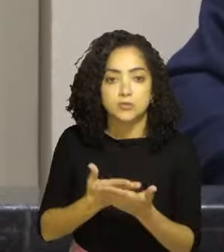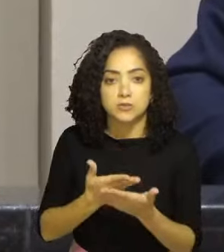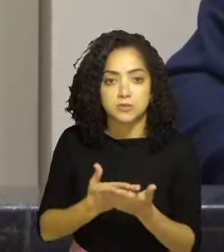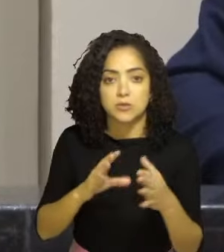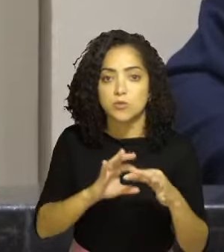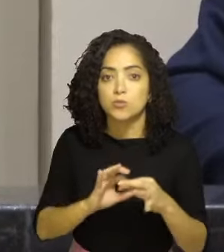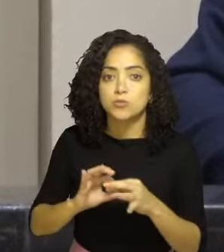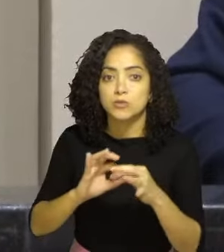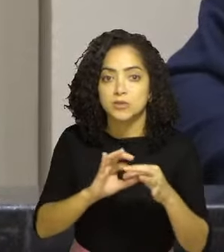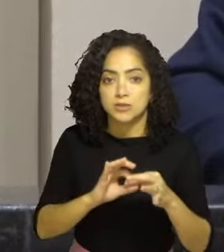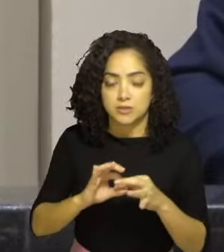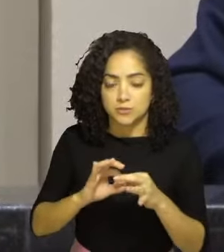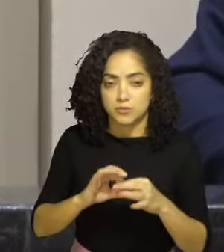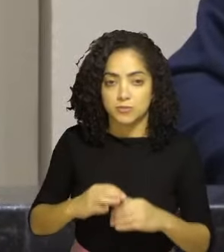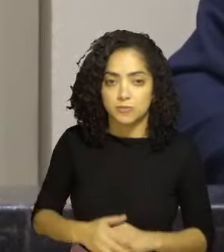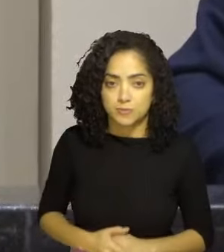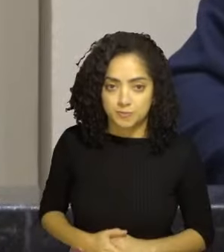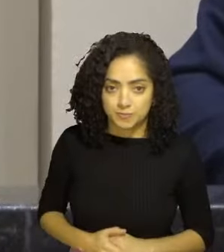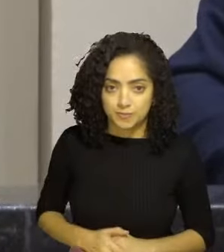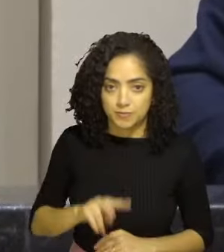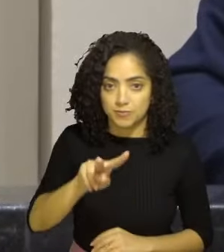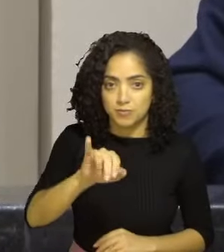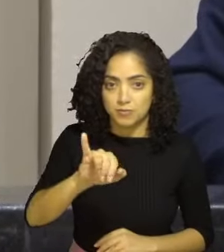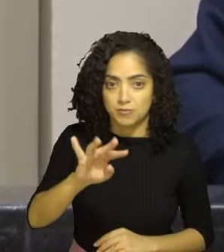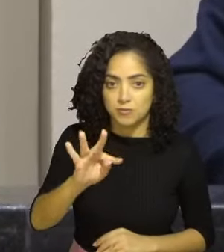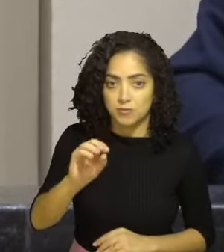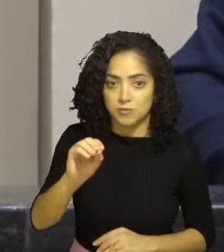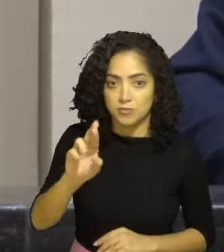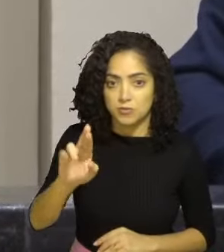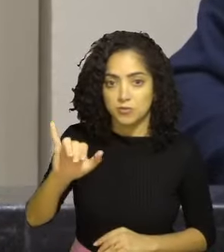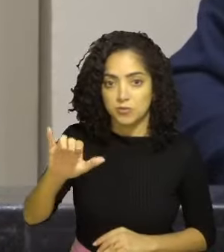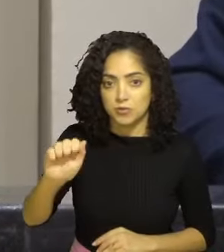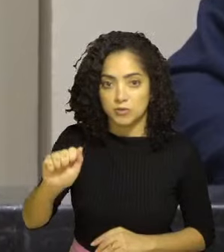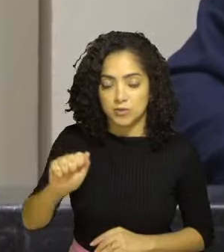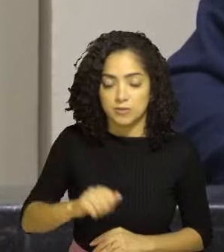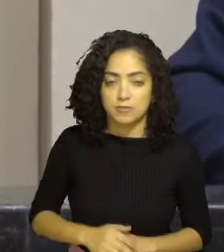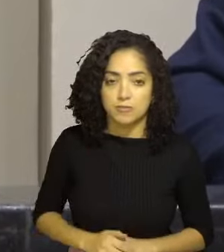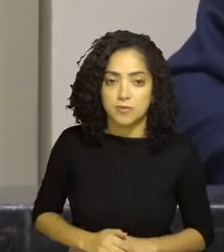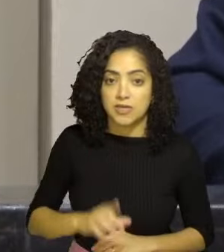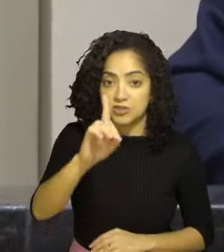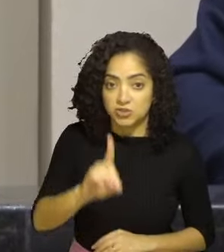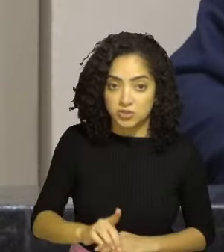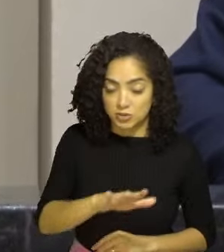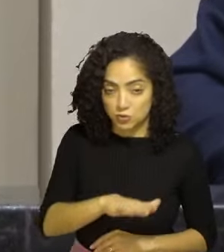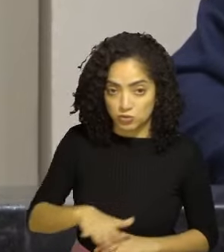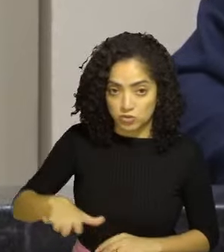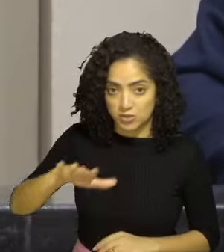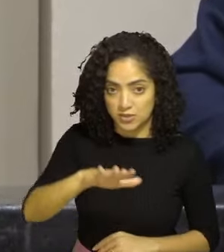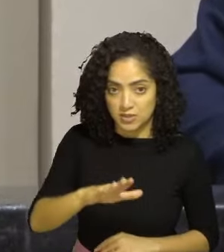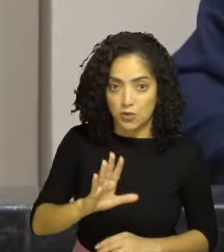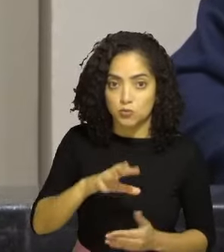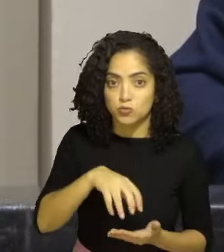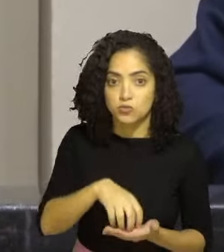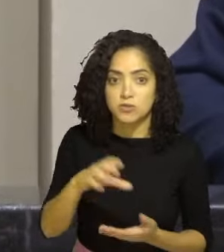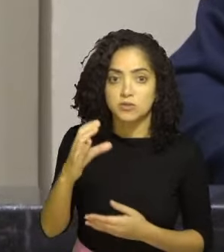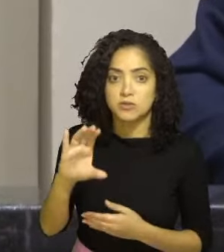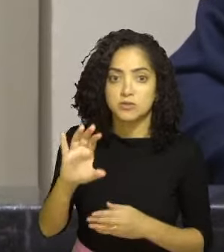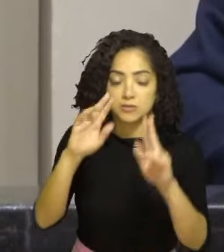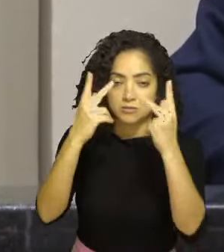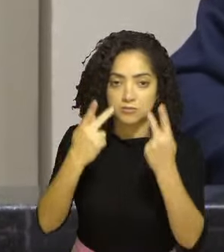dos Estudantes Secundaristas, Vitória Vito, do diretor-geral do Centro de Ciências Humanas e da Educação